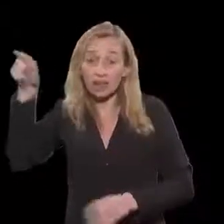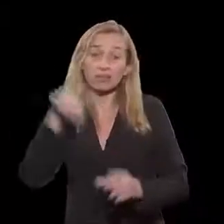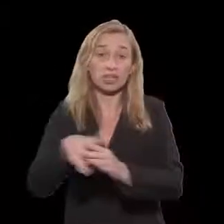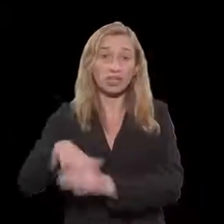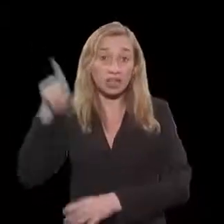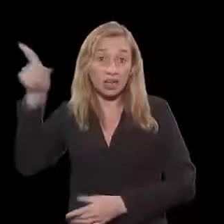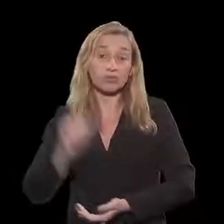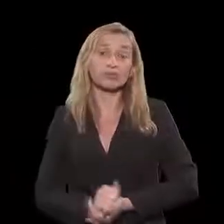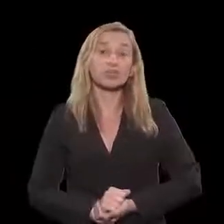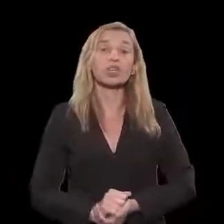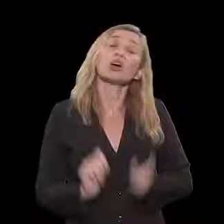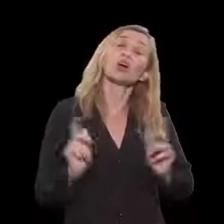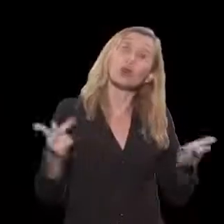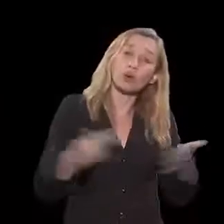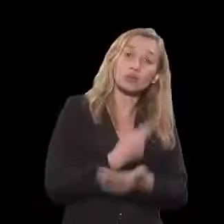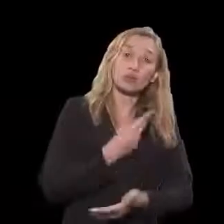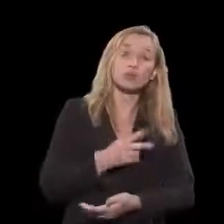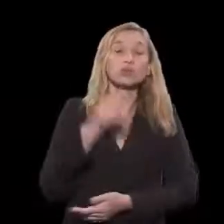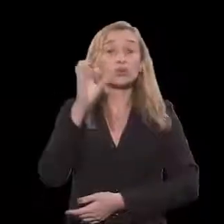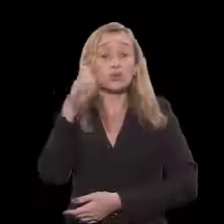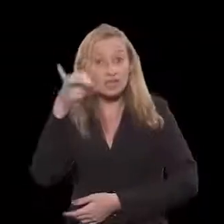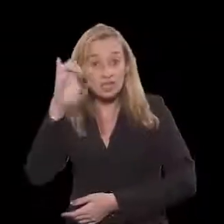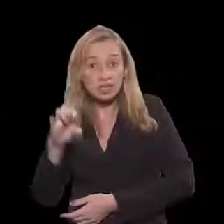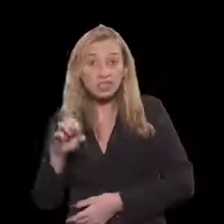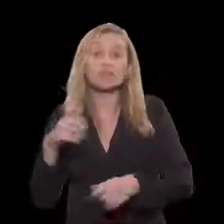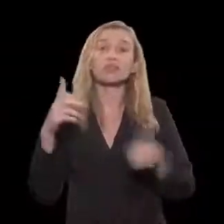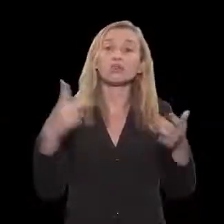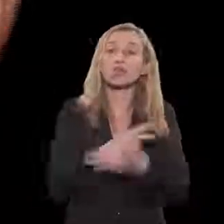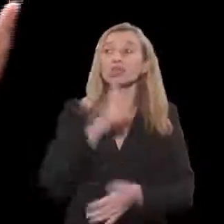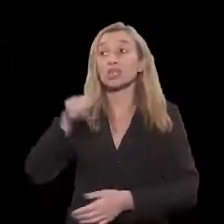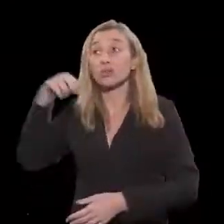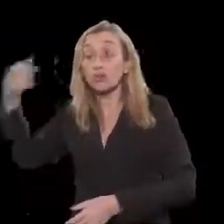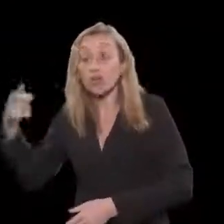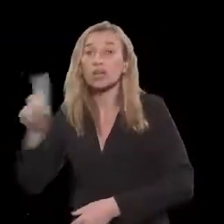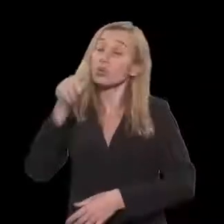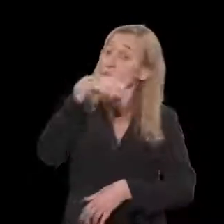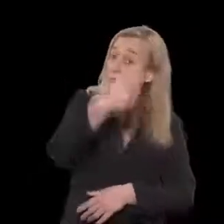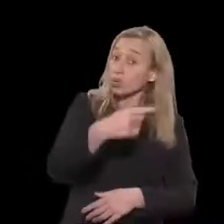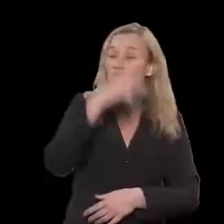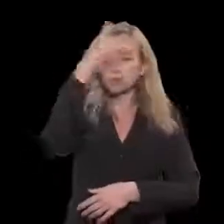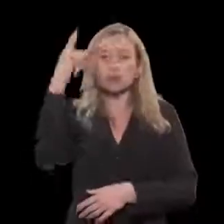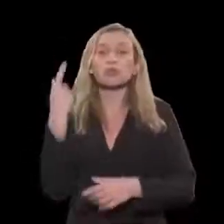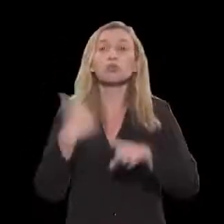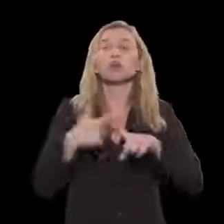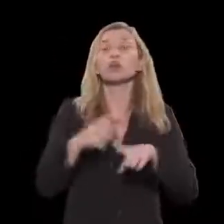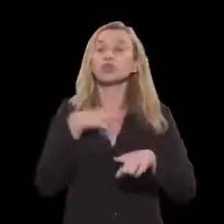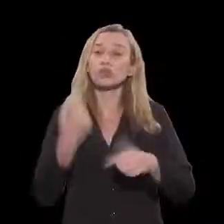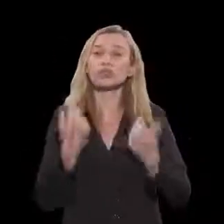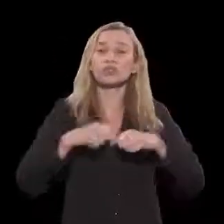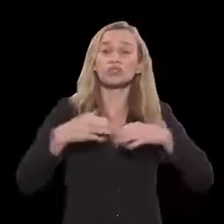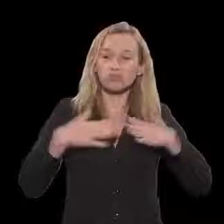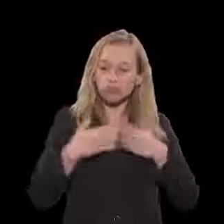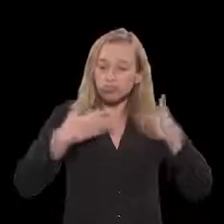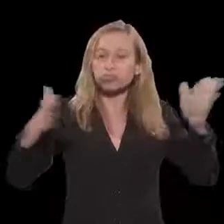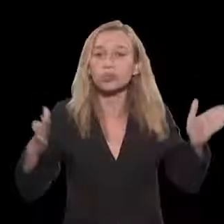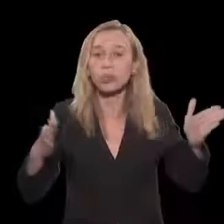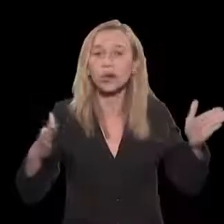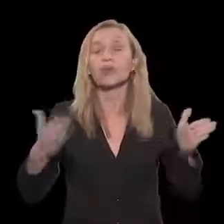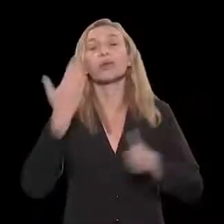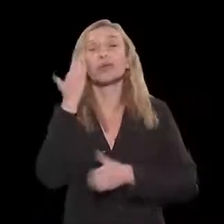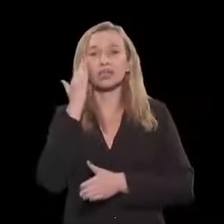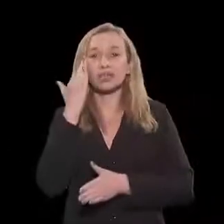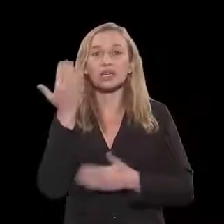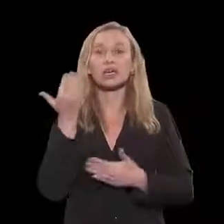eleita lá. E aí, assim como aconteceu com o Leci, vai acontecer com ela e pode acontecer com outras, porque a gente ainda precisa dessa abertura